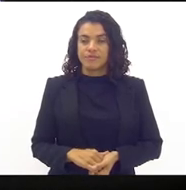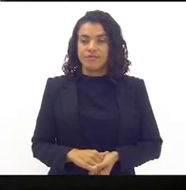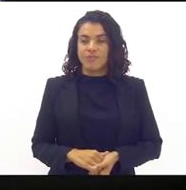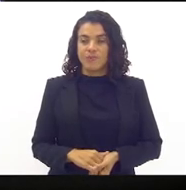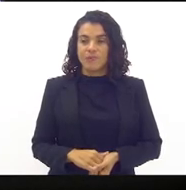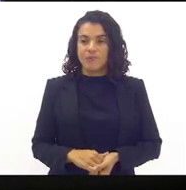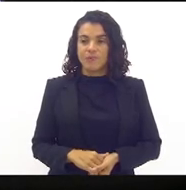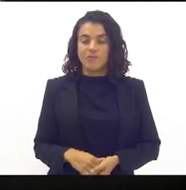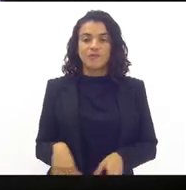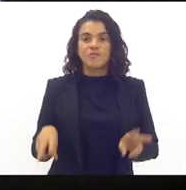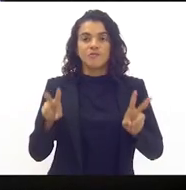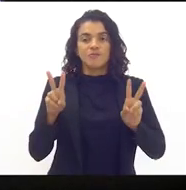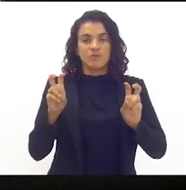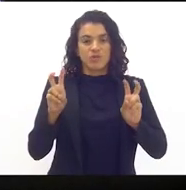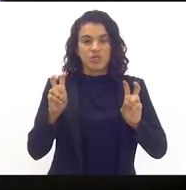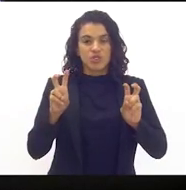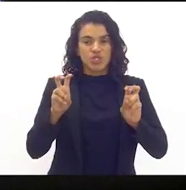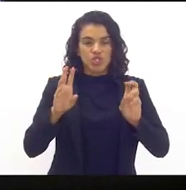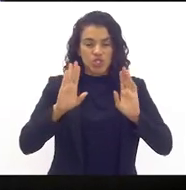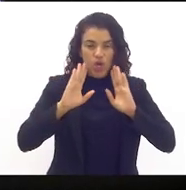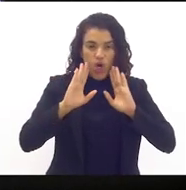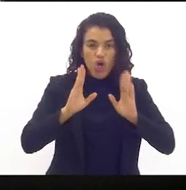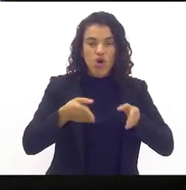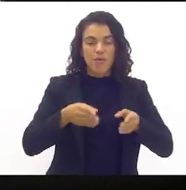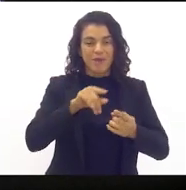Em relação às metas, aí aqui a gente